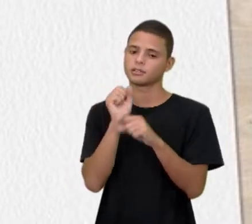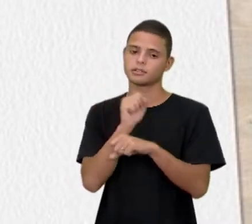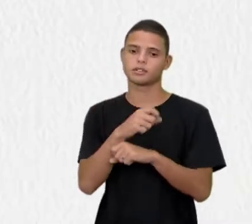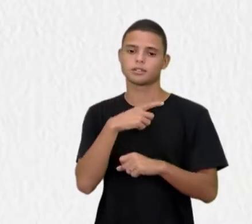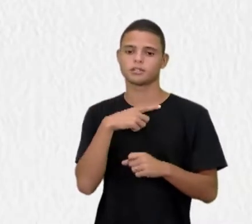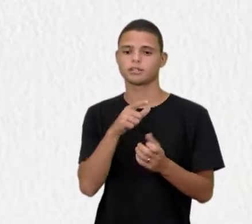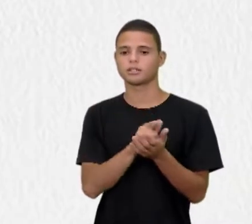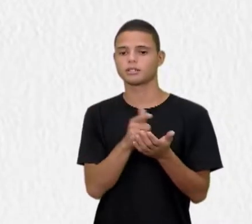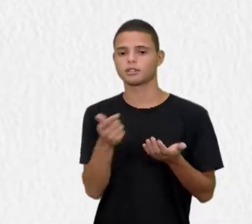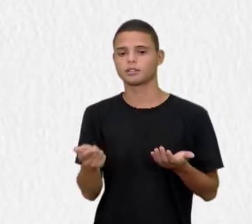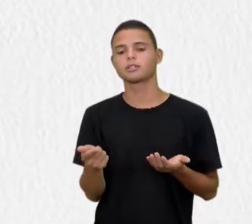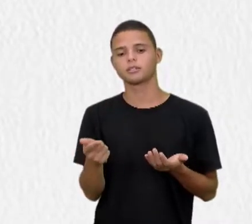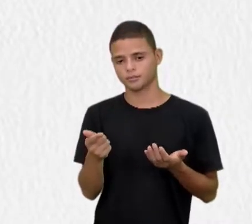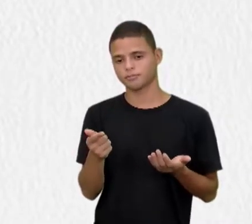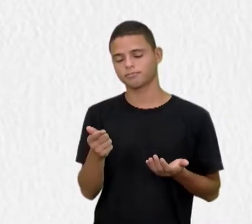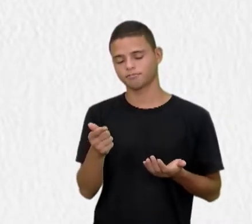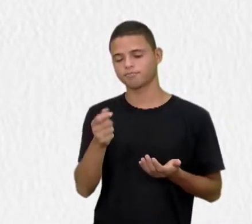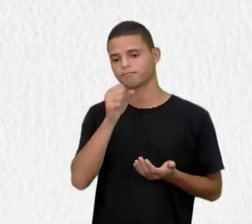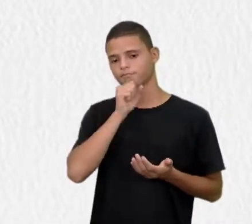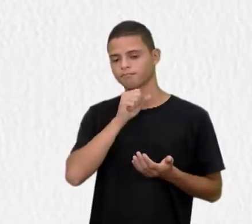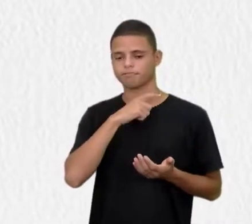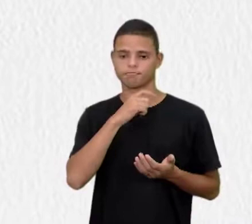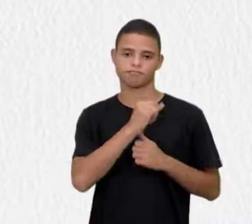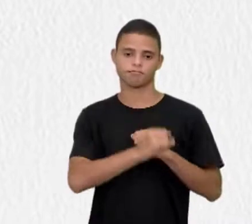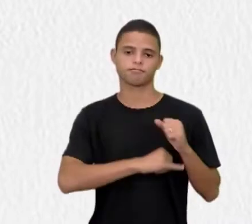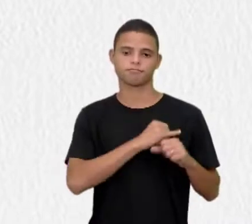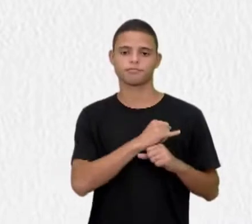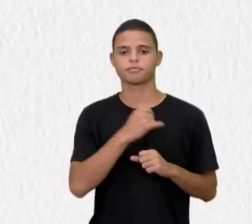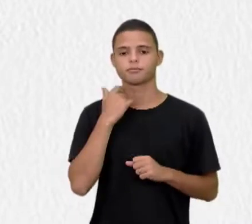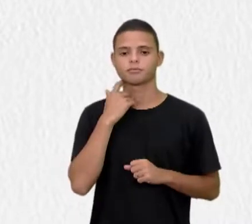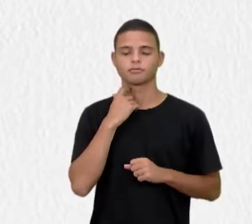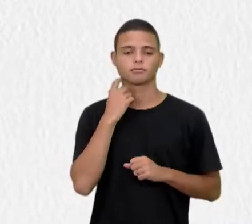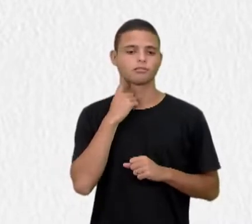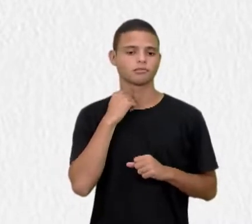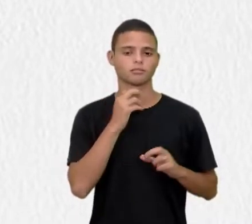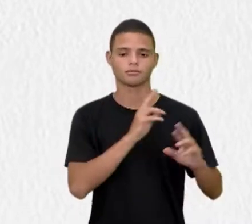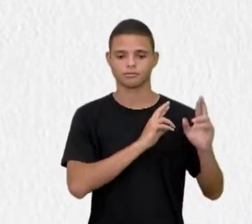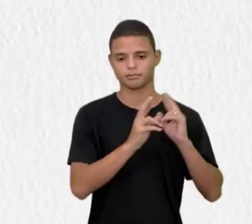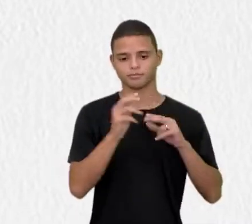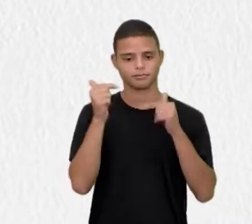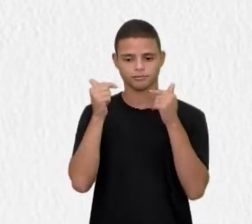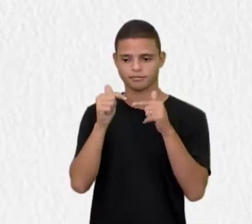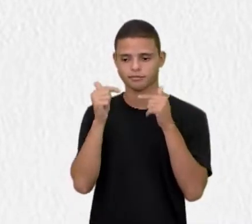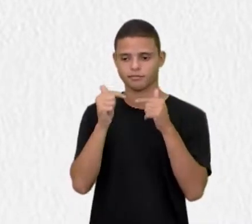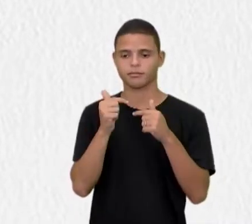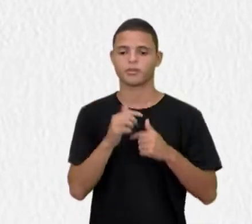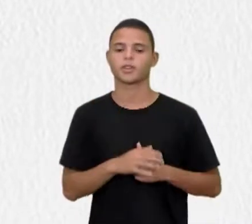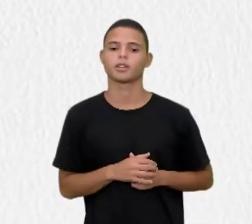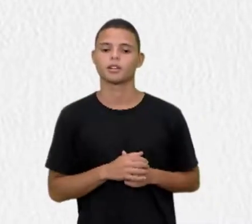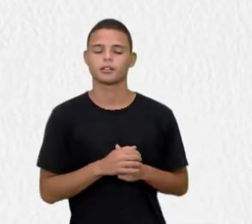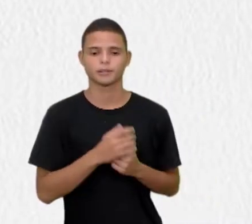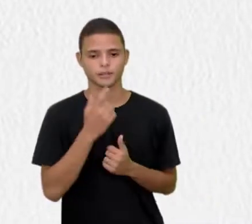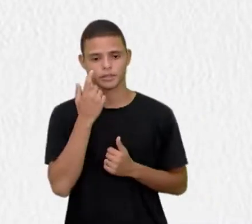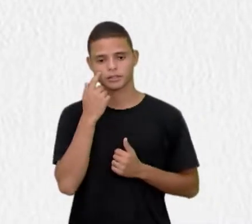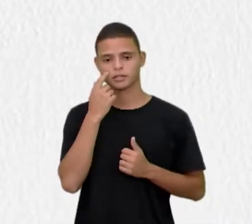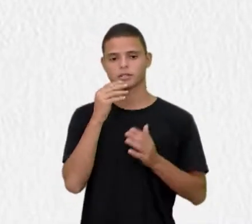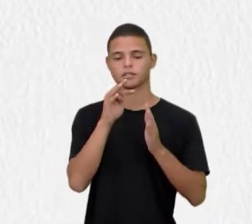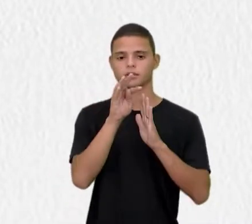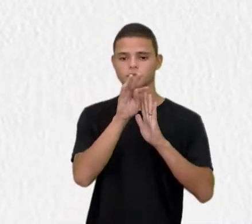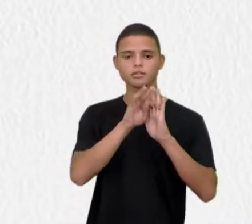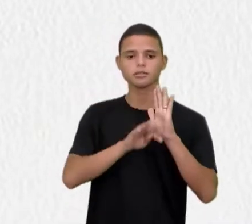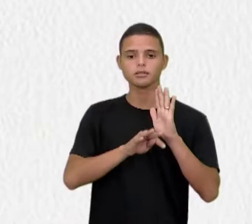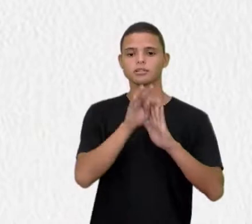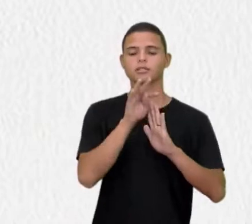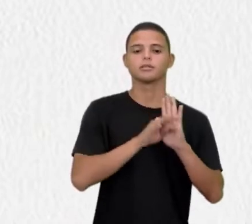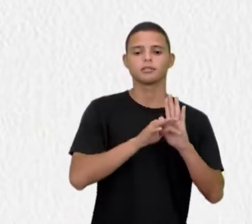internet. Exatamente, e a charge, ela está muito relacionada com o gênero aí do meme. Olha só, dentro do texto que a gente conseguiu trazer aqui para